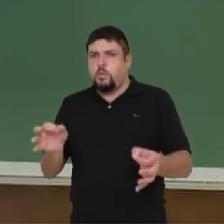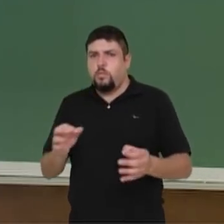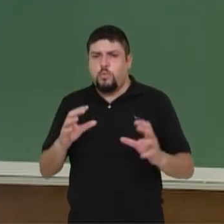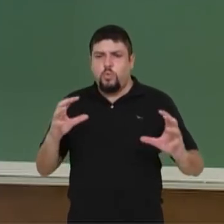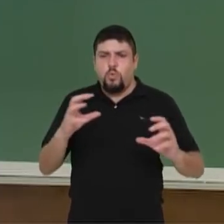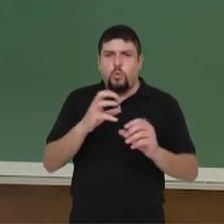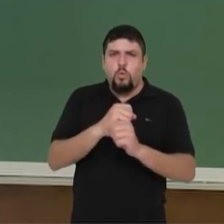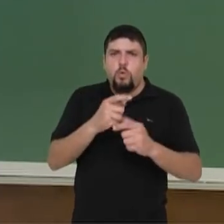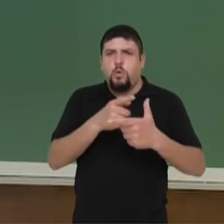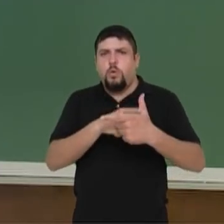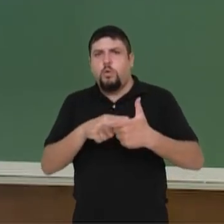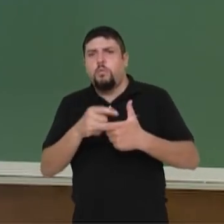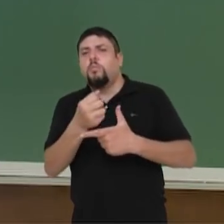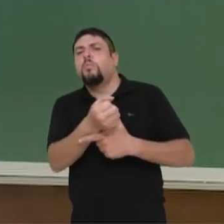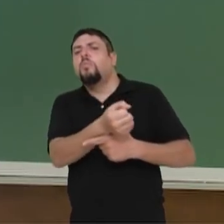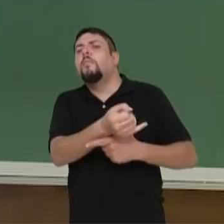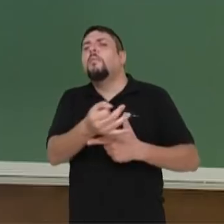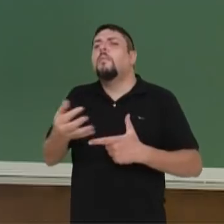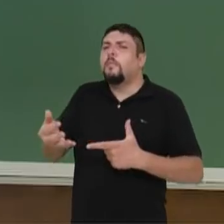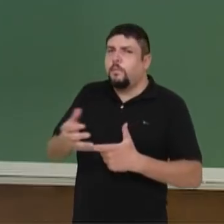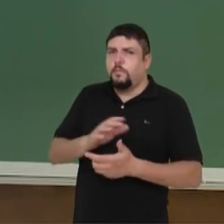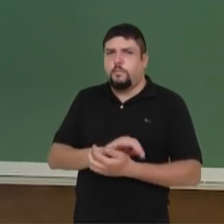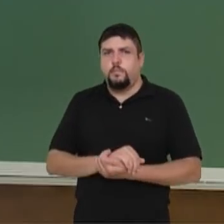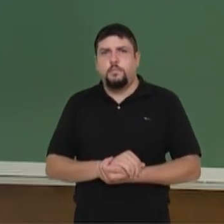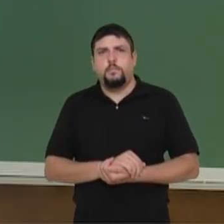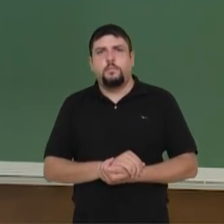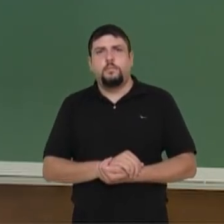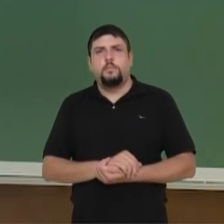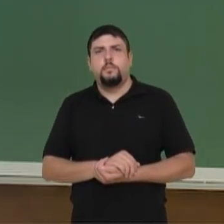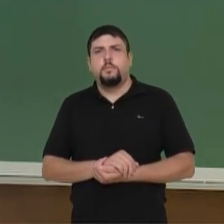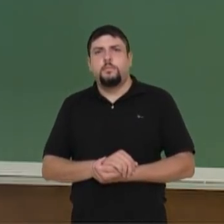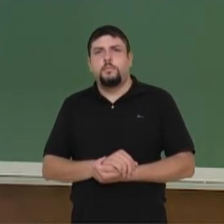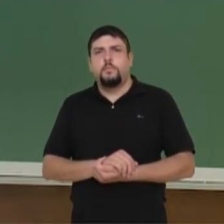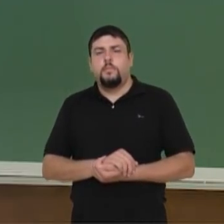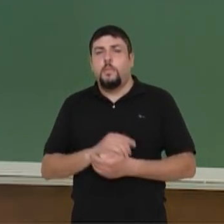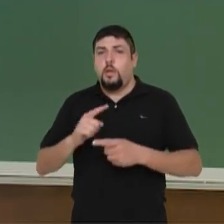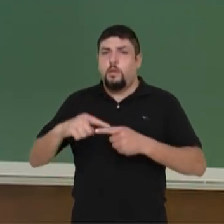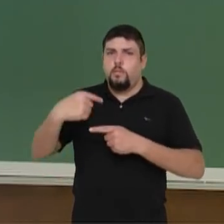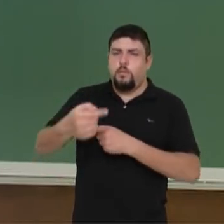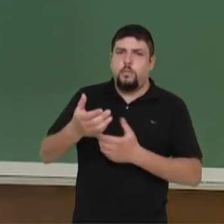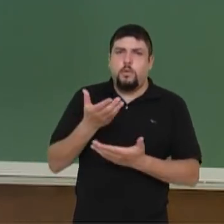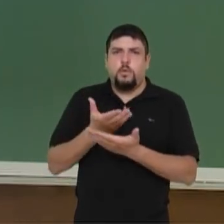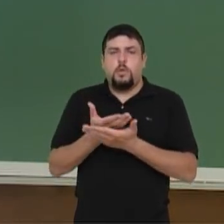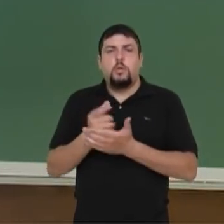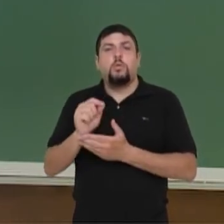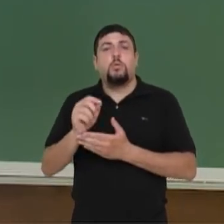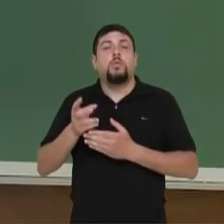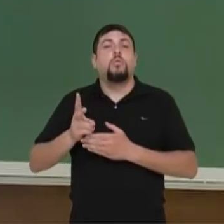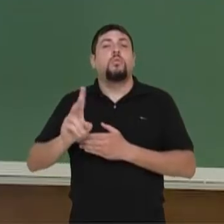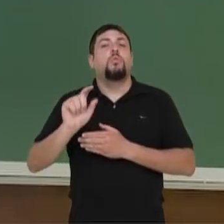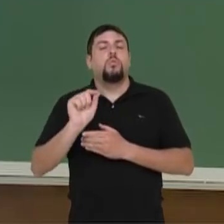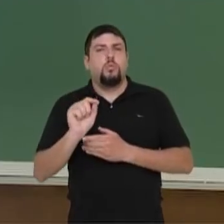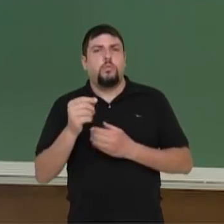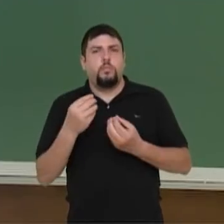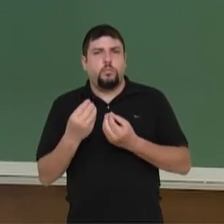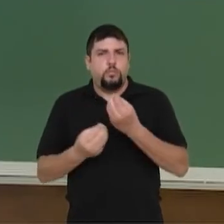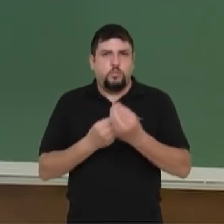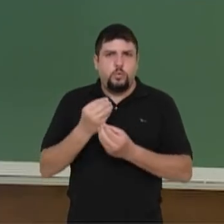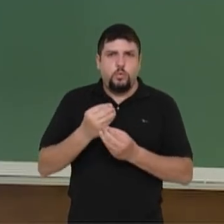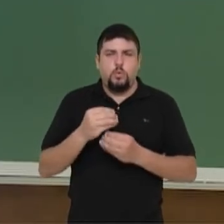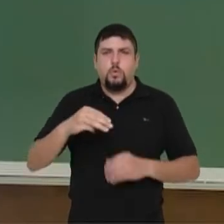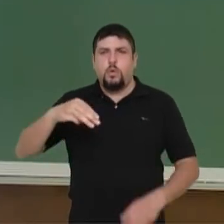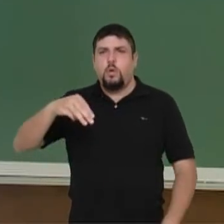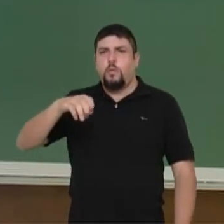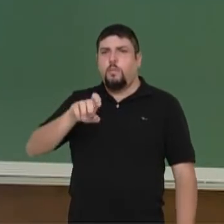pela quantidade deles. Tá bom? Na próxima aula, nós vamos continuar estudando aplicações com a média